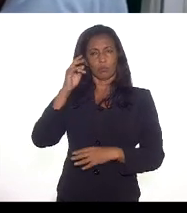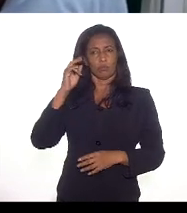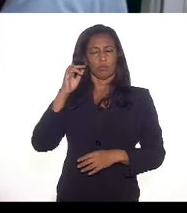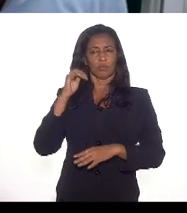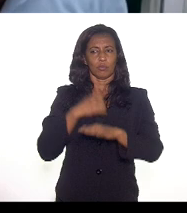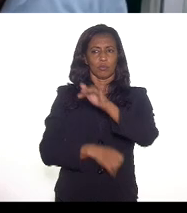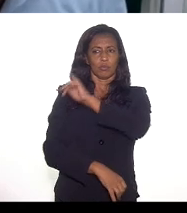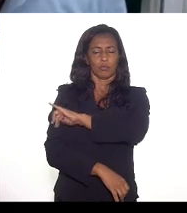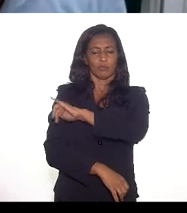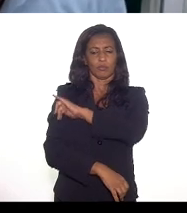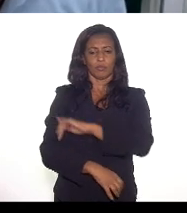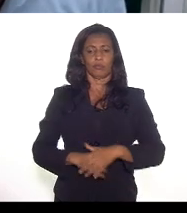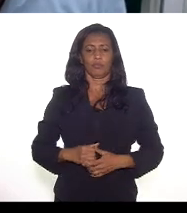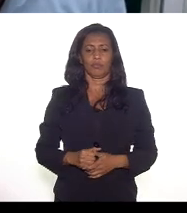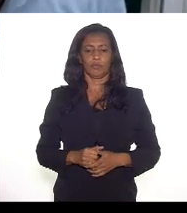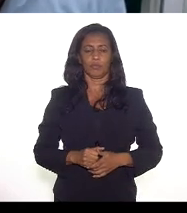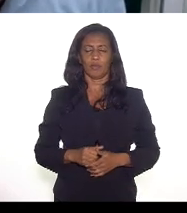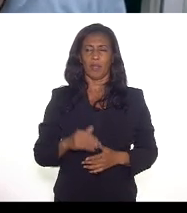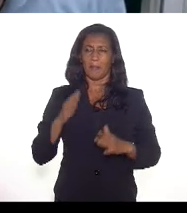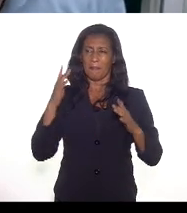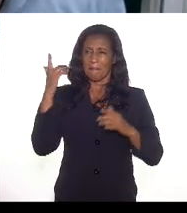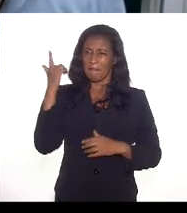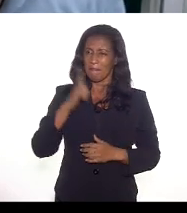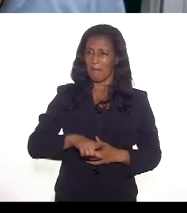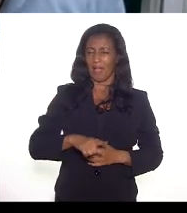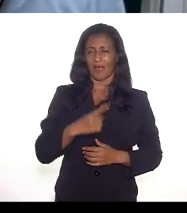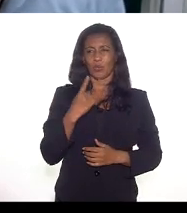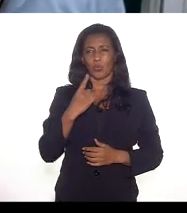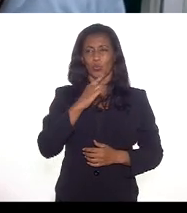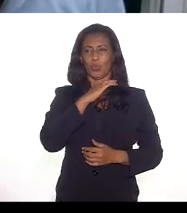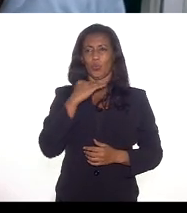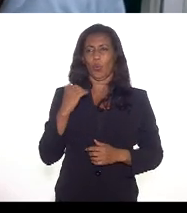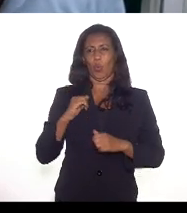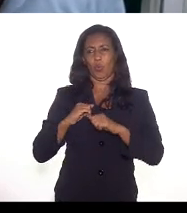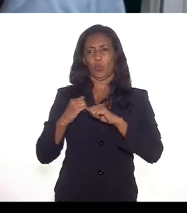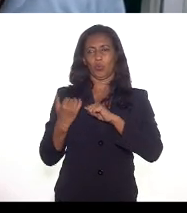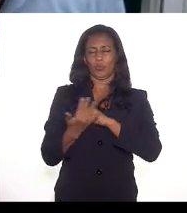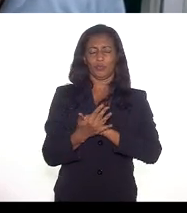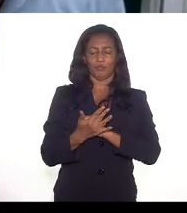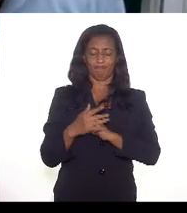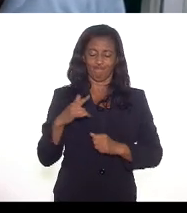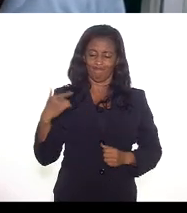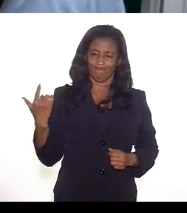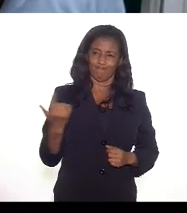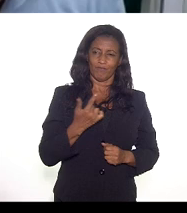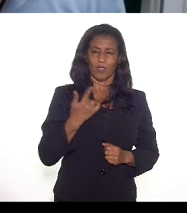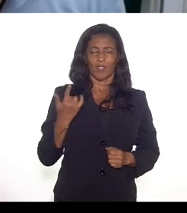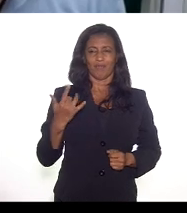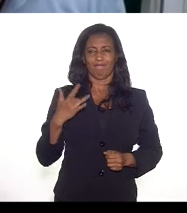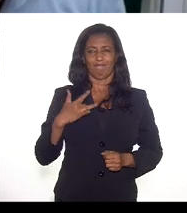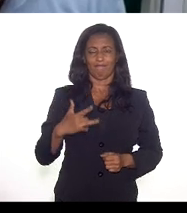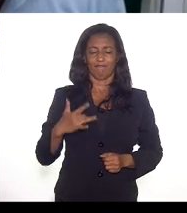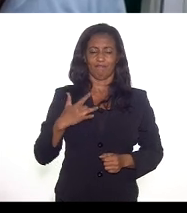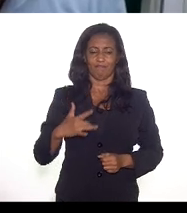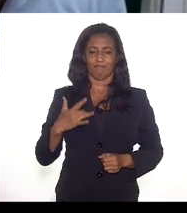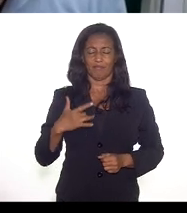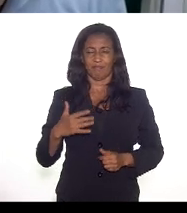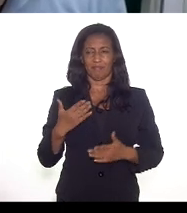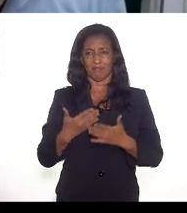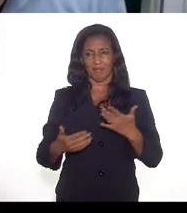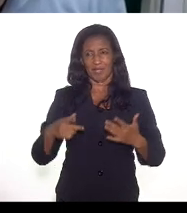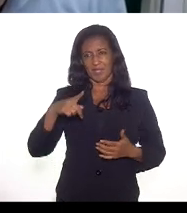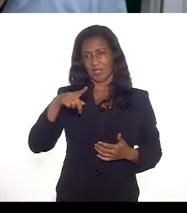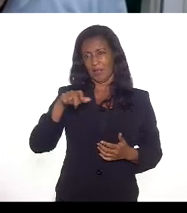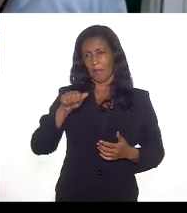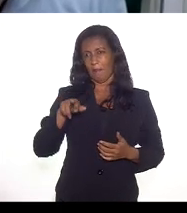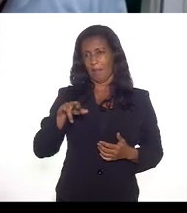Janeiro. Mais uma vítima do Covid. E nós só temos a lamentar. Perdeu Paraty,